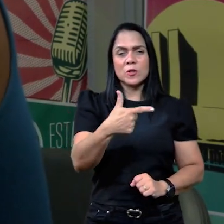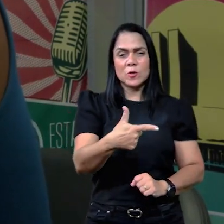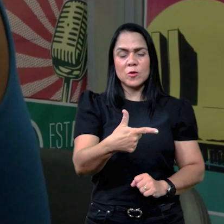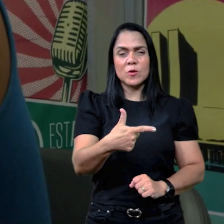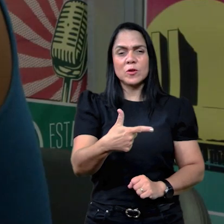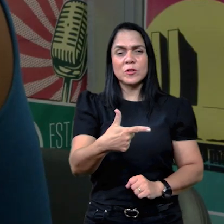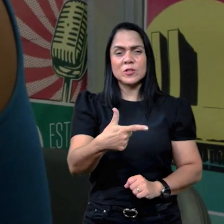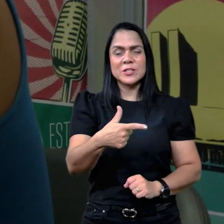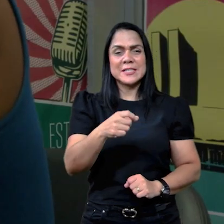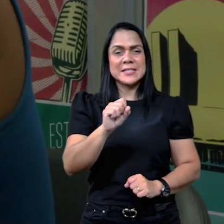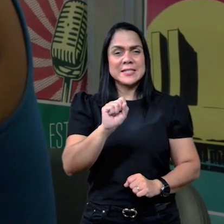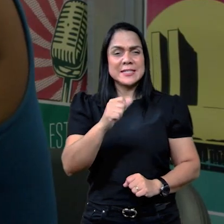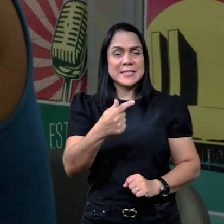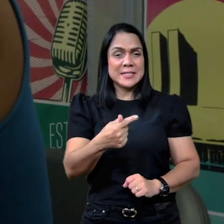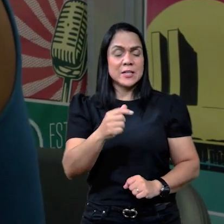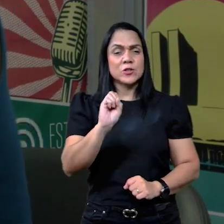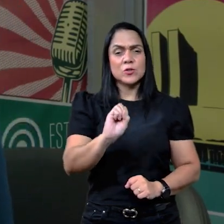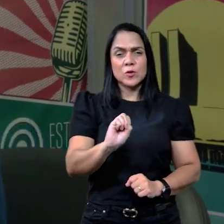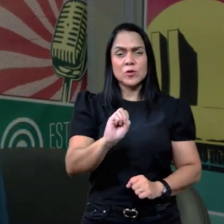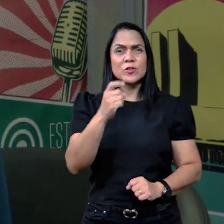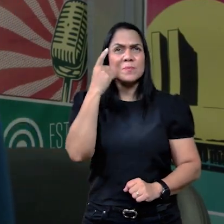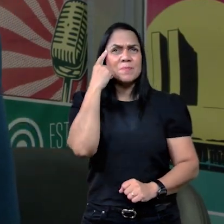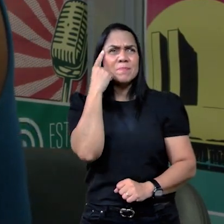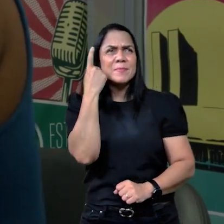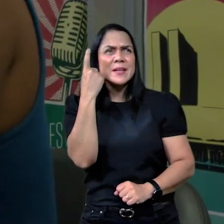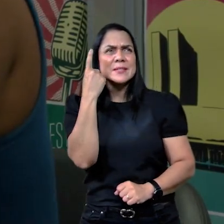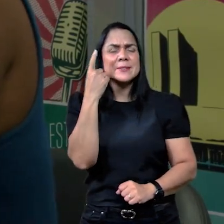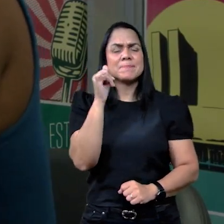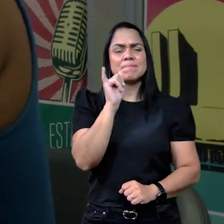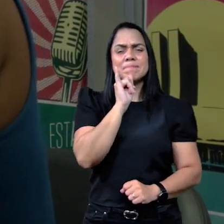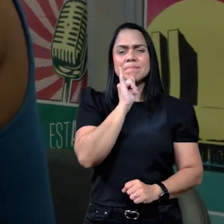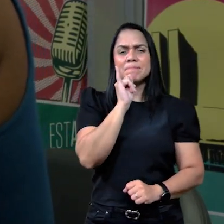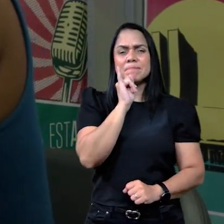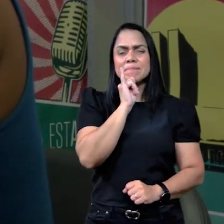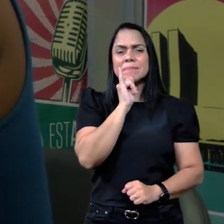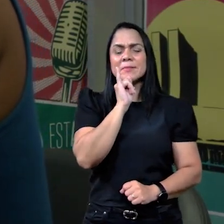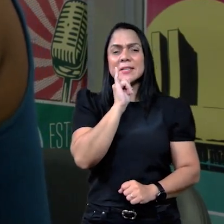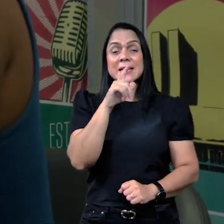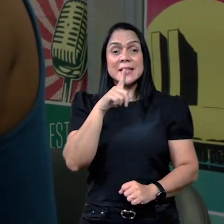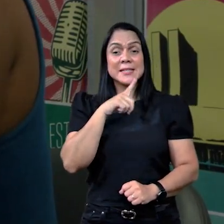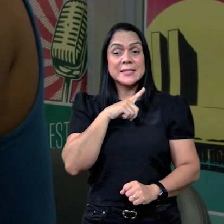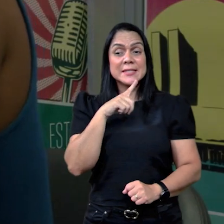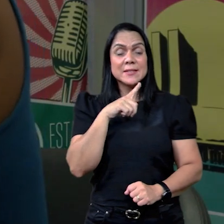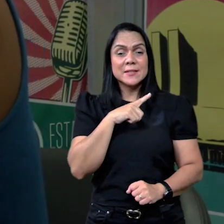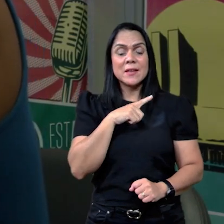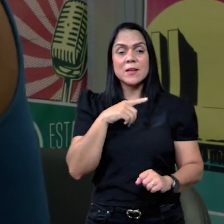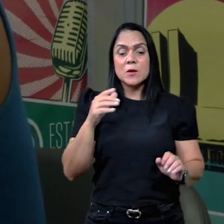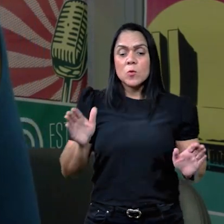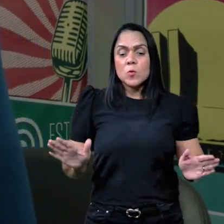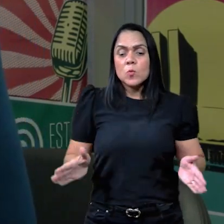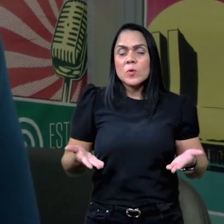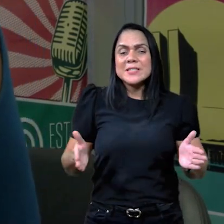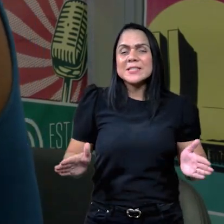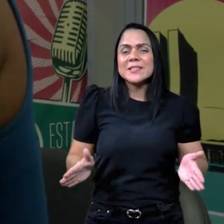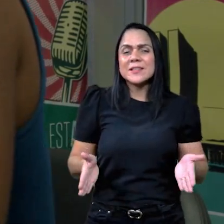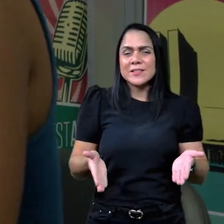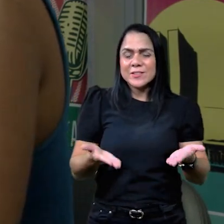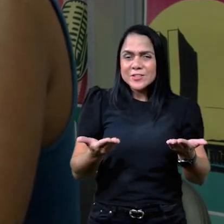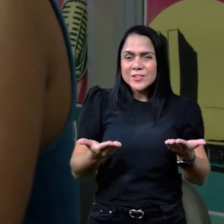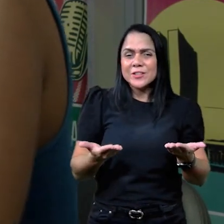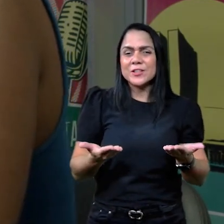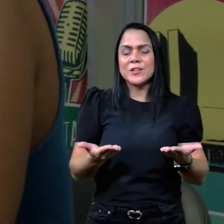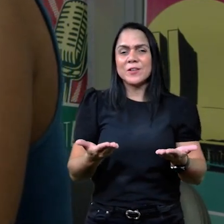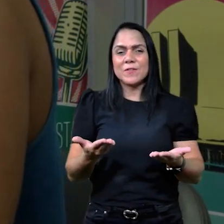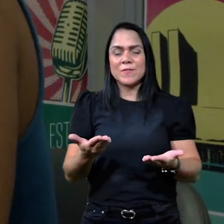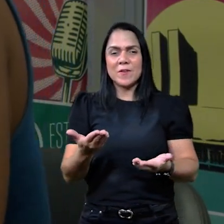inclusão produtiva, a gente pensa, por exemplo, na questão de ter iniciativas para o racismo ambiental,